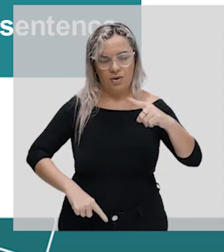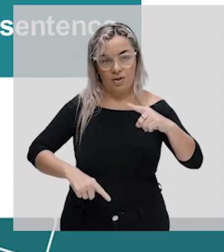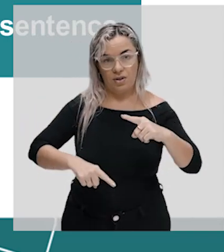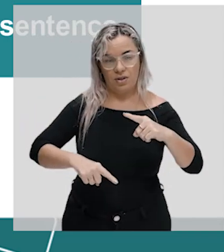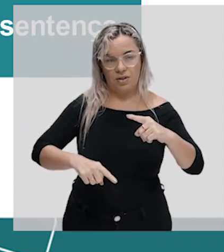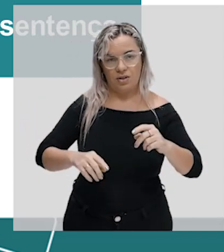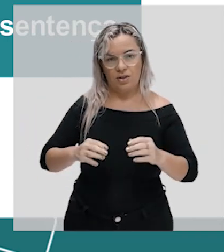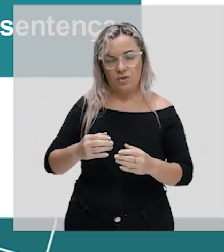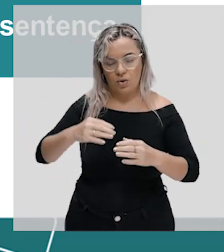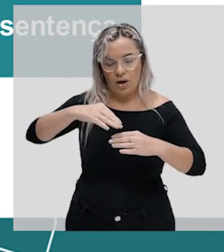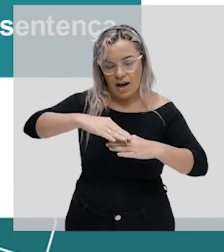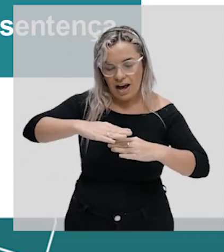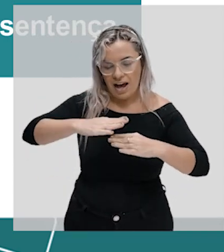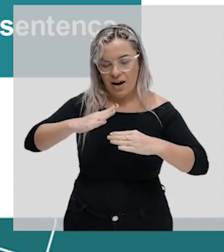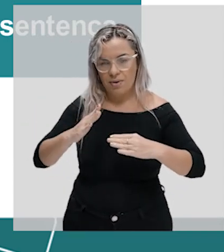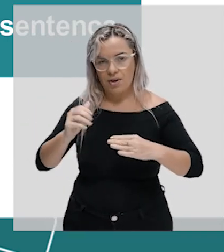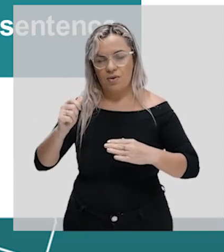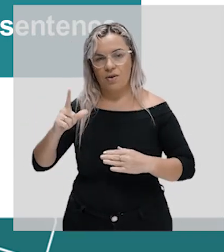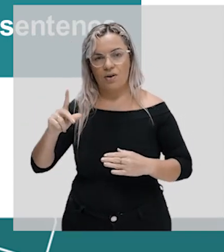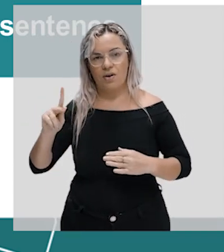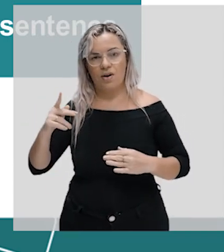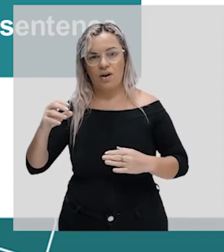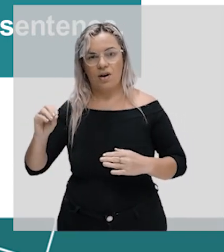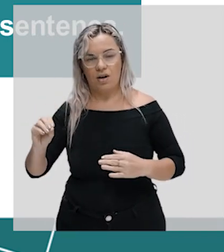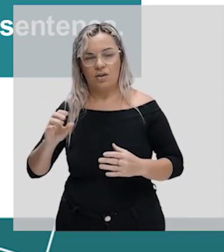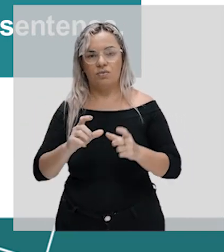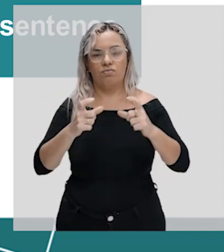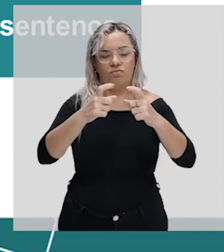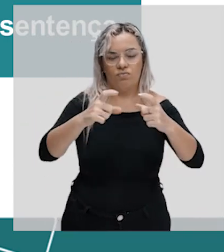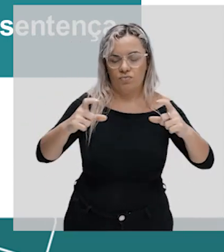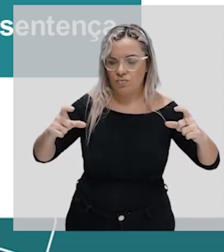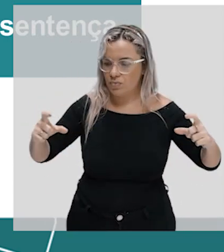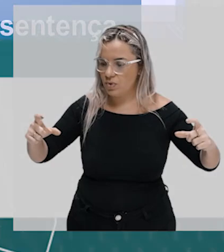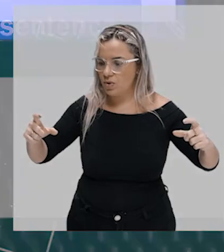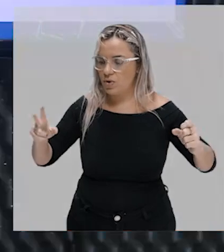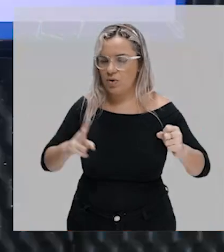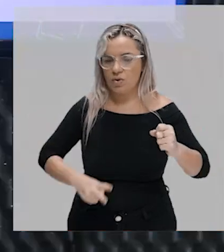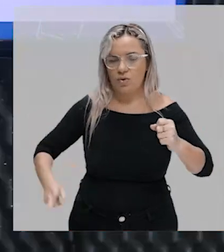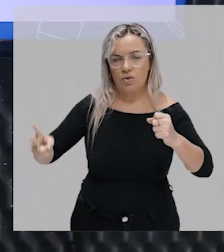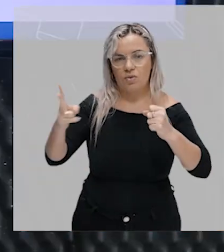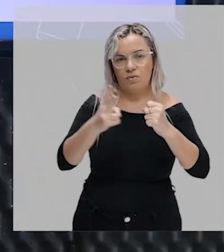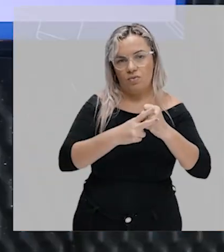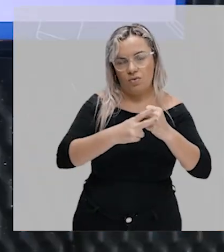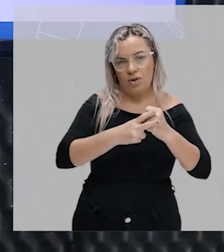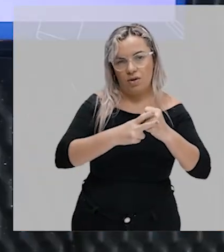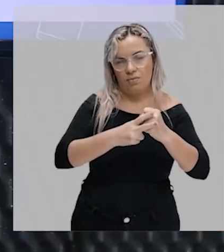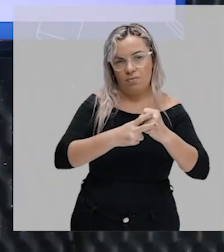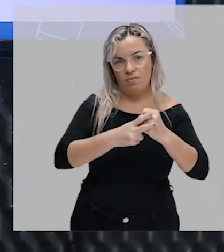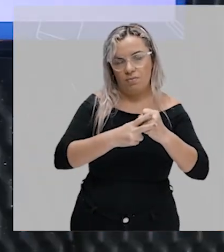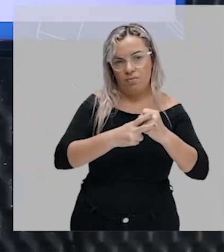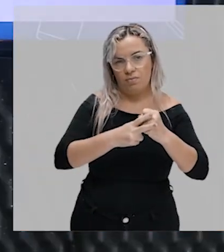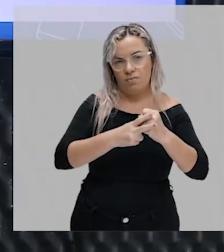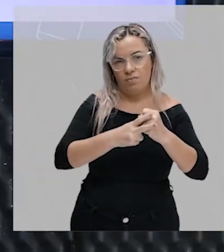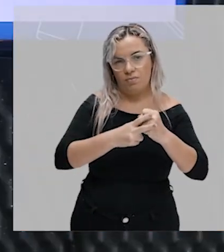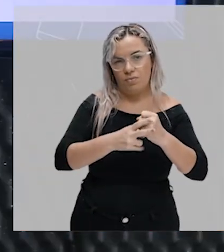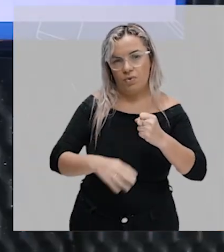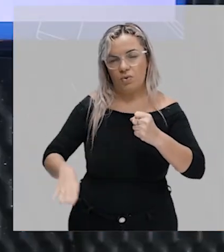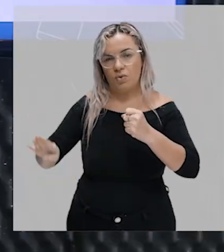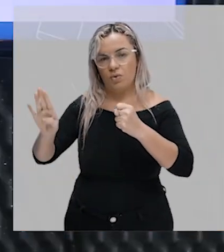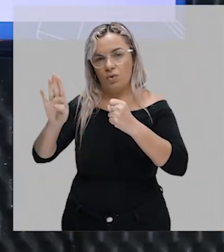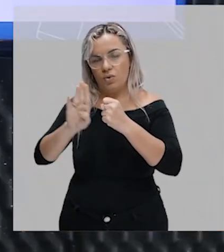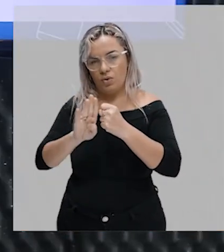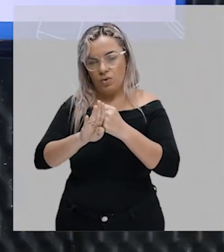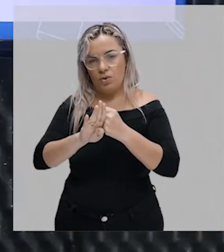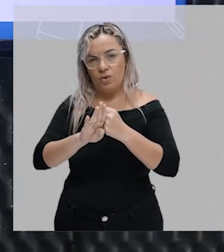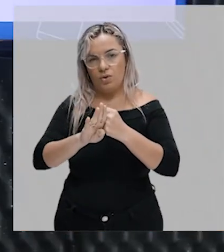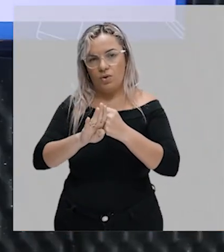eu estou elaborando uma sentença com um verbo, com um substantivo,